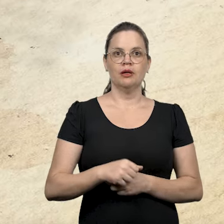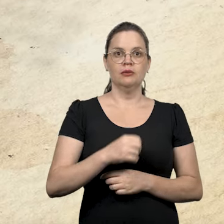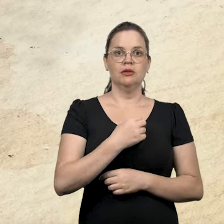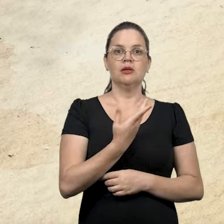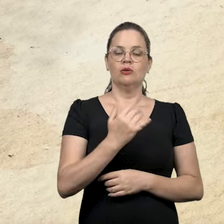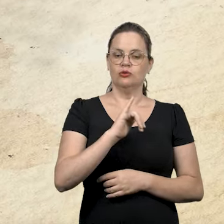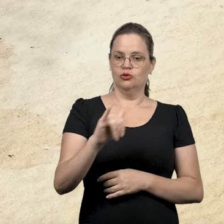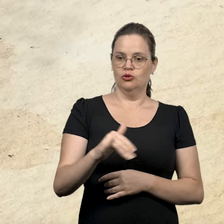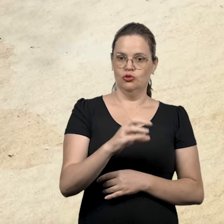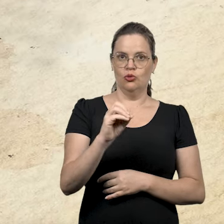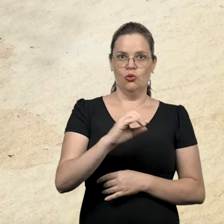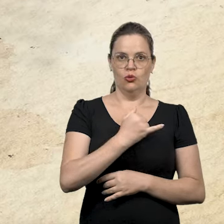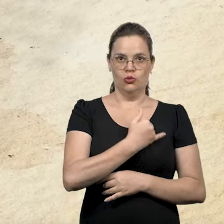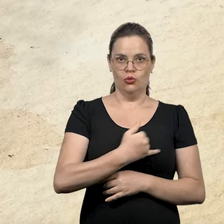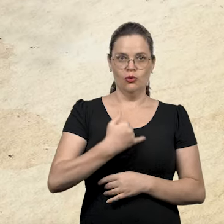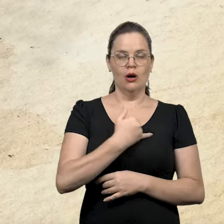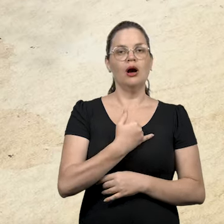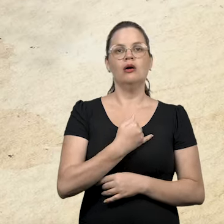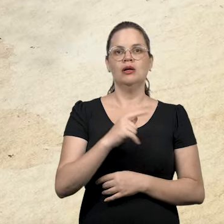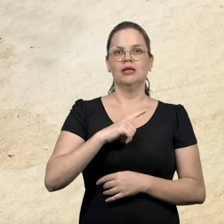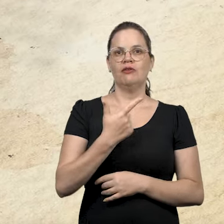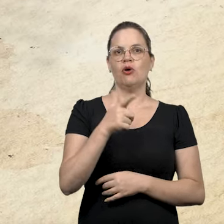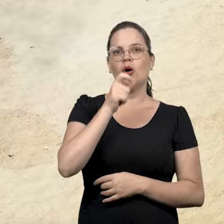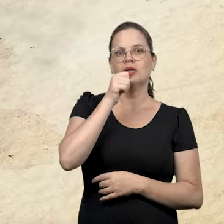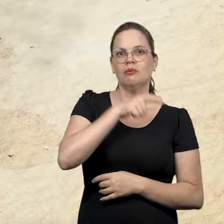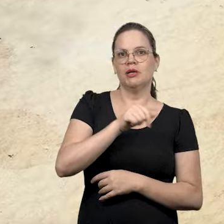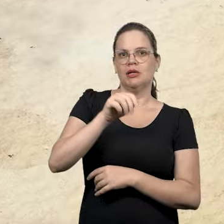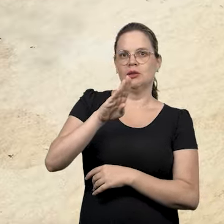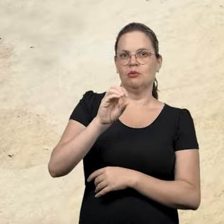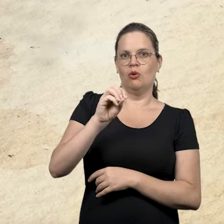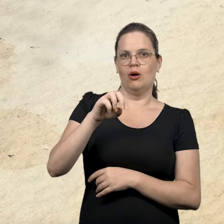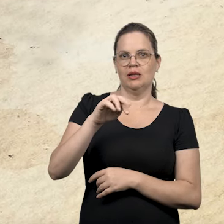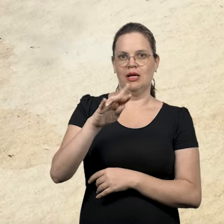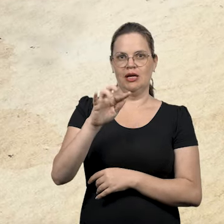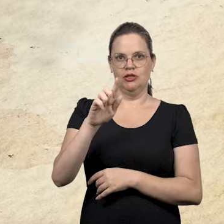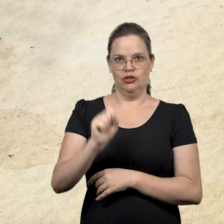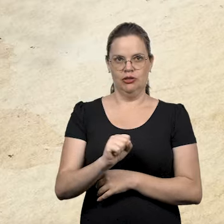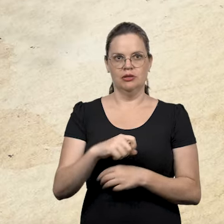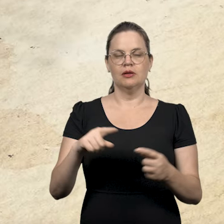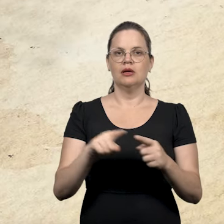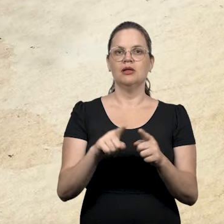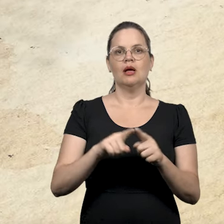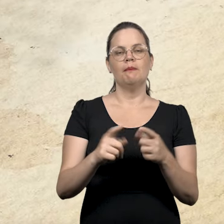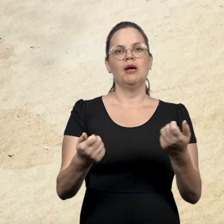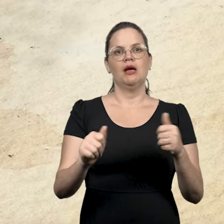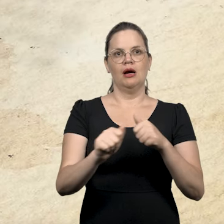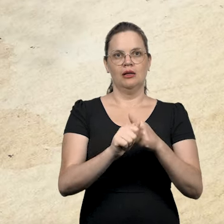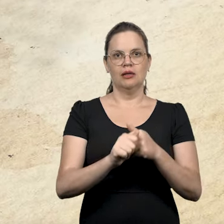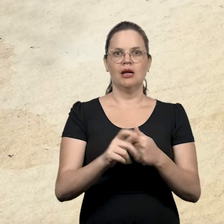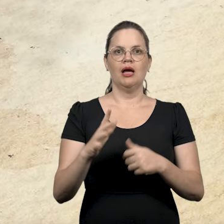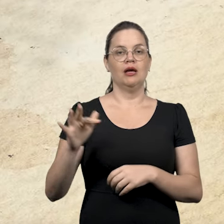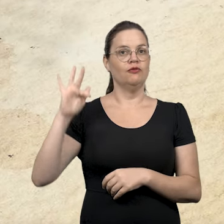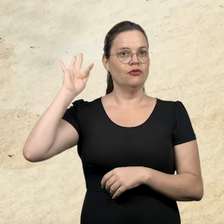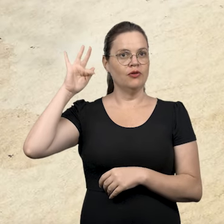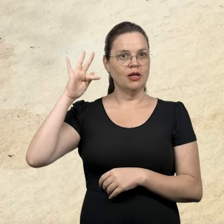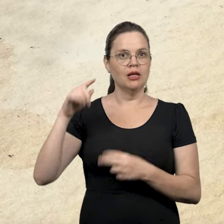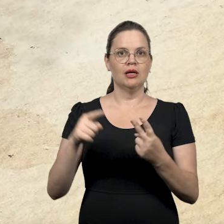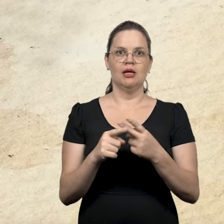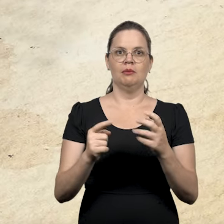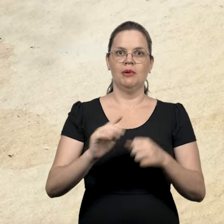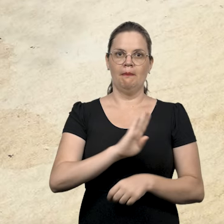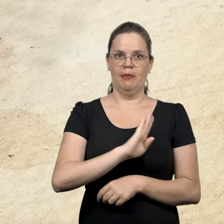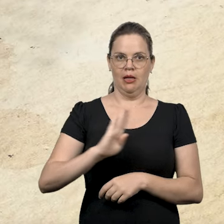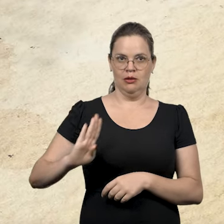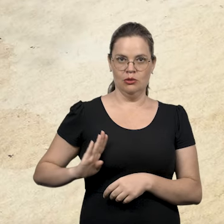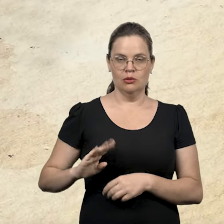quais pôs o nome de Boanerges, que significa filhos do trovão. André, Filipe, Bartolomeu, Mateus,